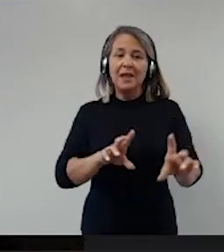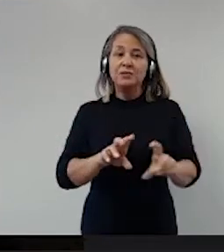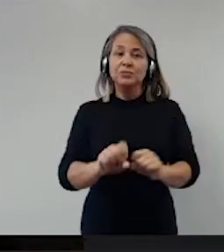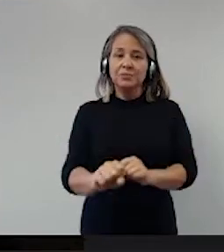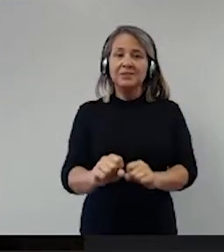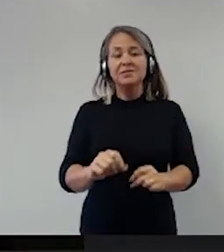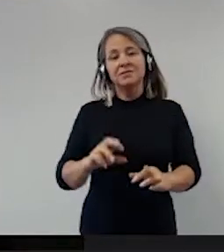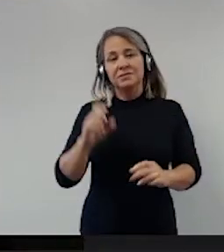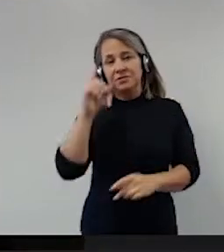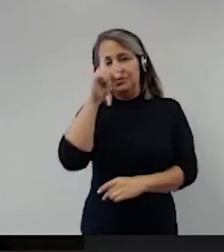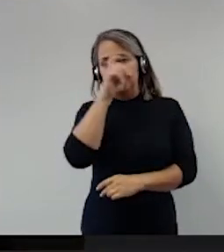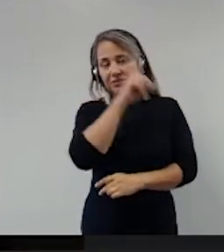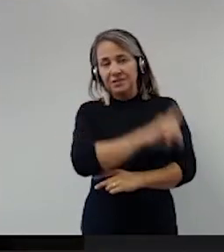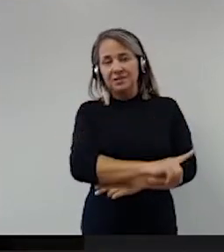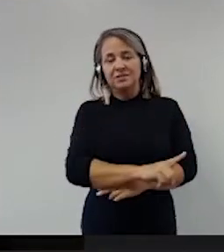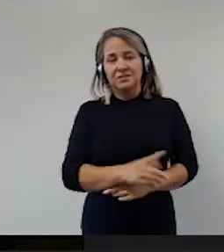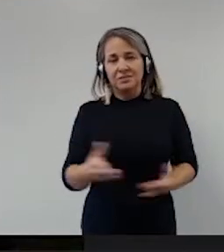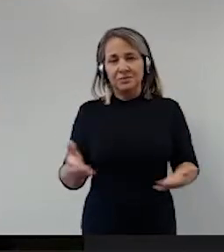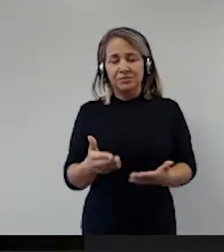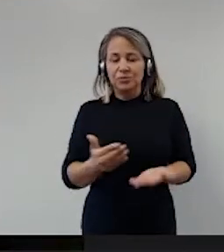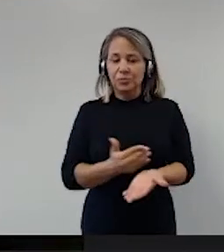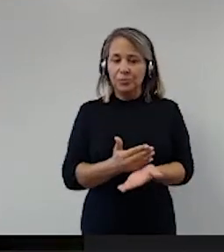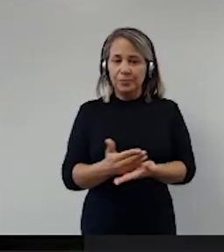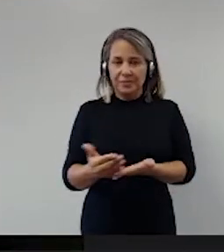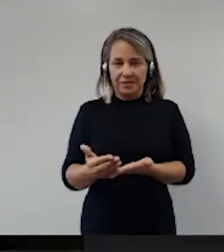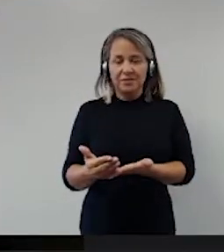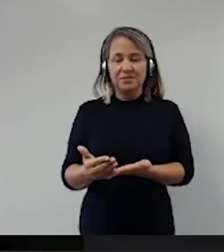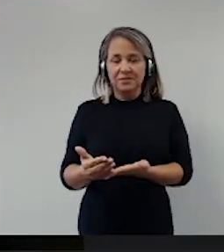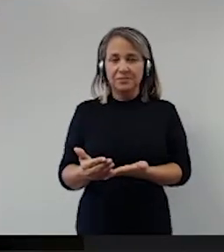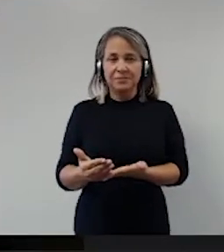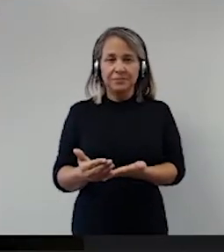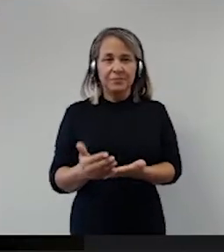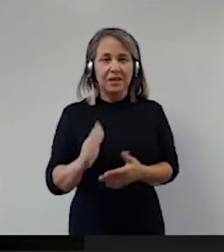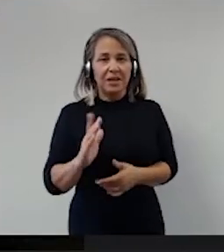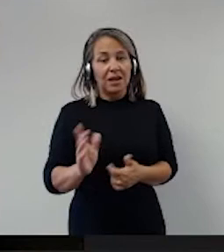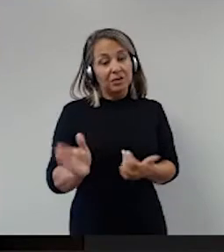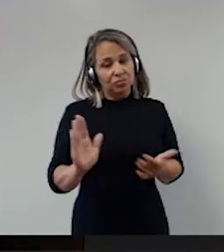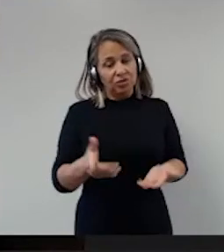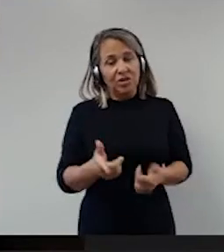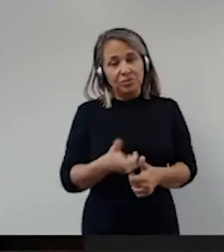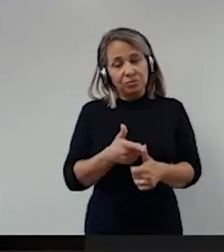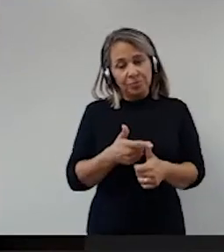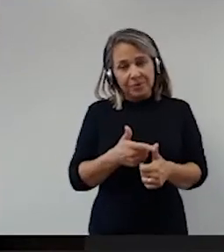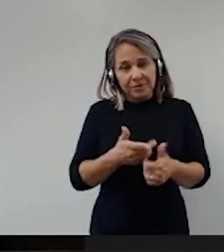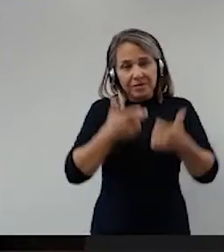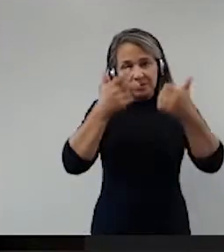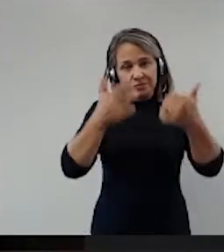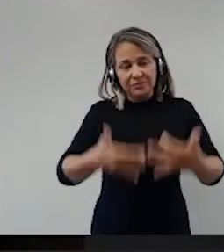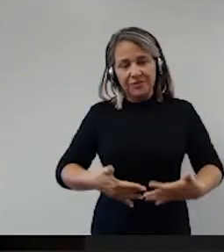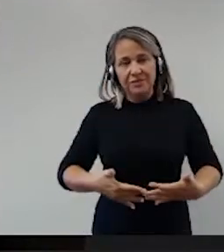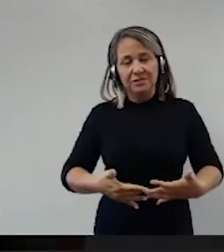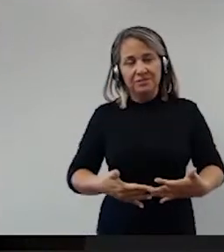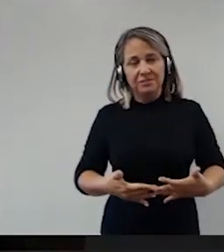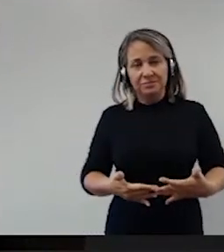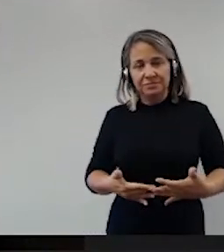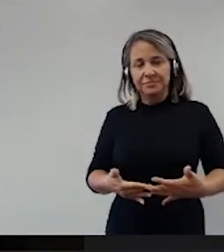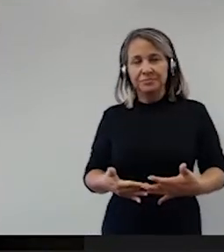dessas dificuldades, eu inicio, já que vou começar inaugurando o painel,